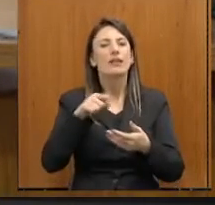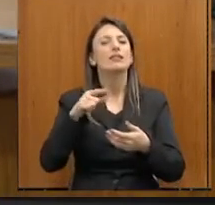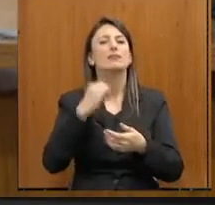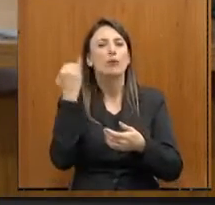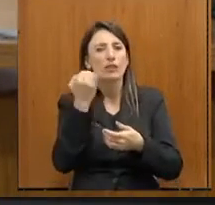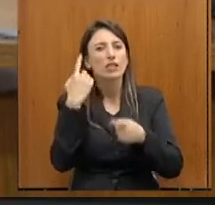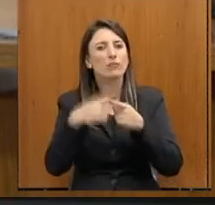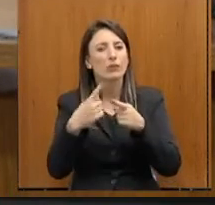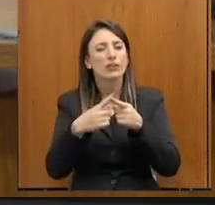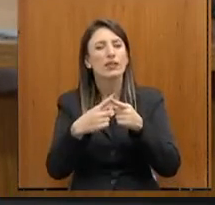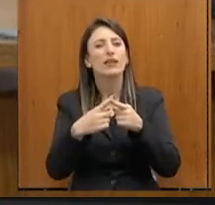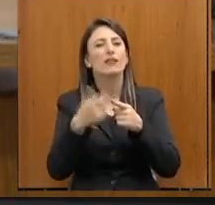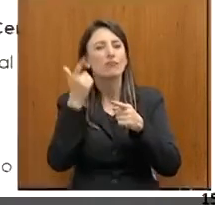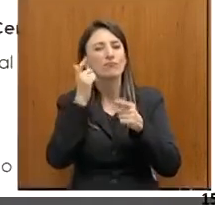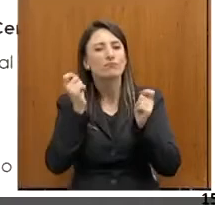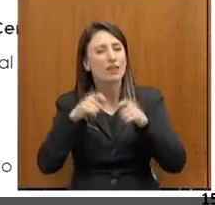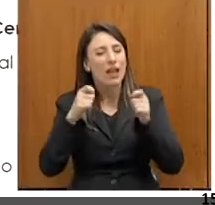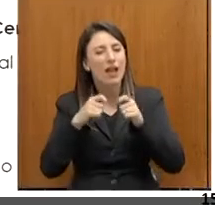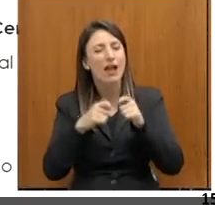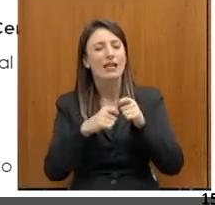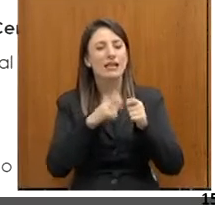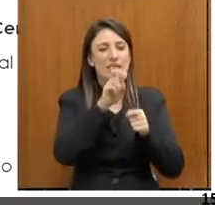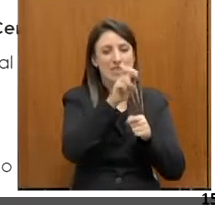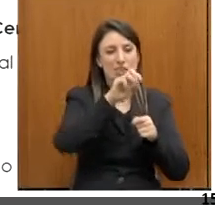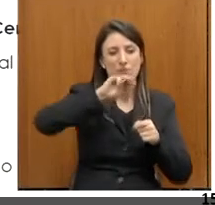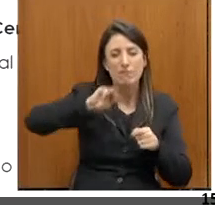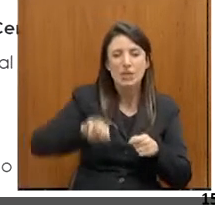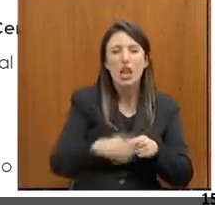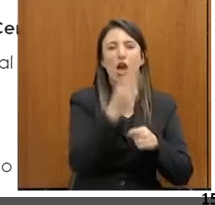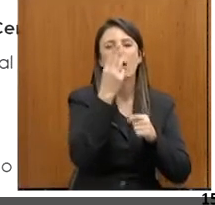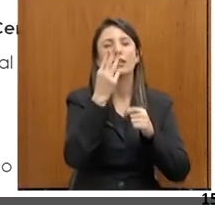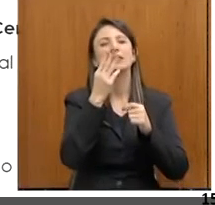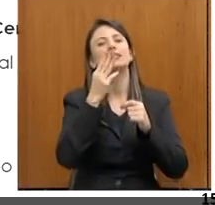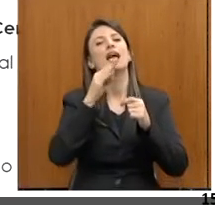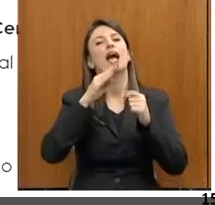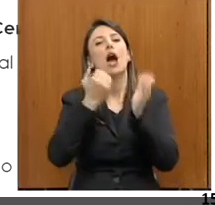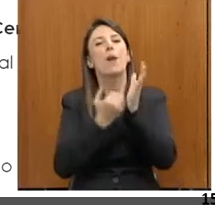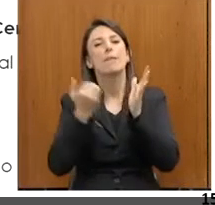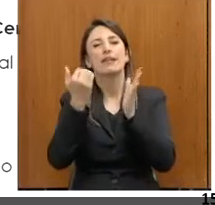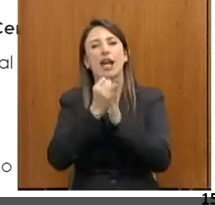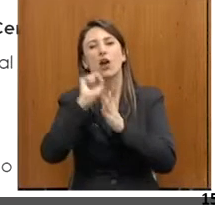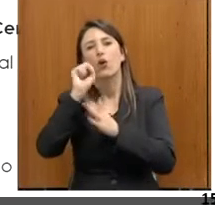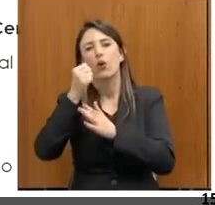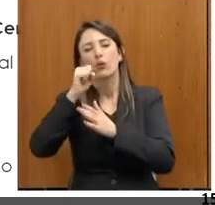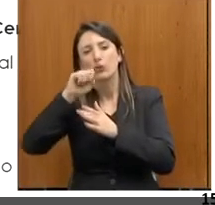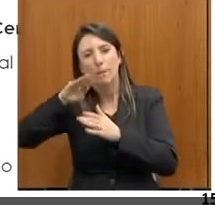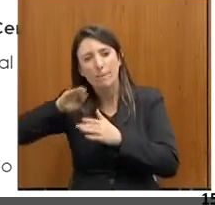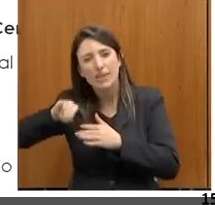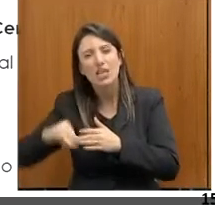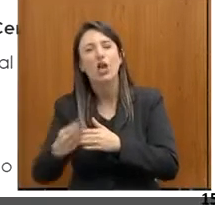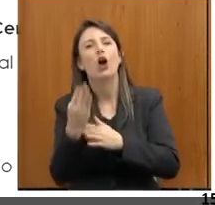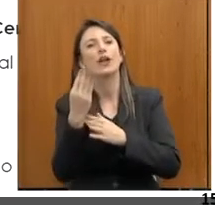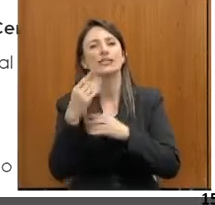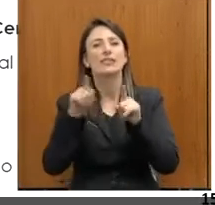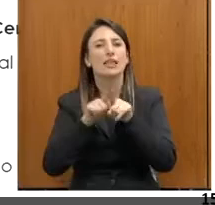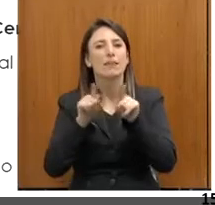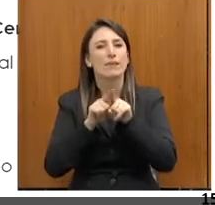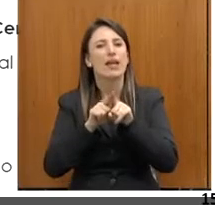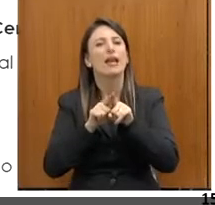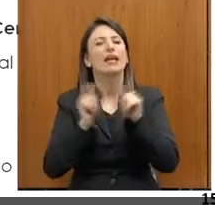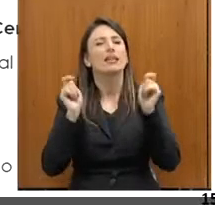de 5 milhões para 8 milhões e vai nos permitir eliminar gargalos